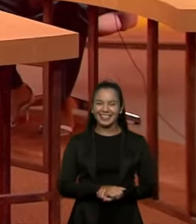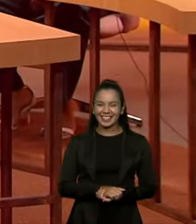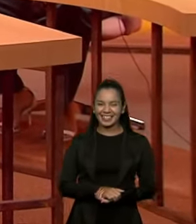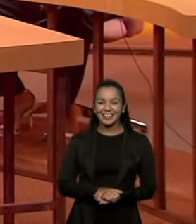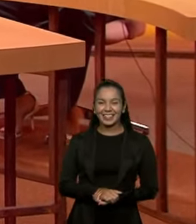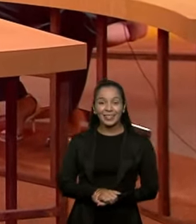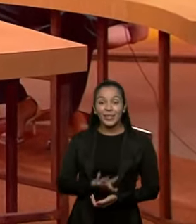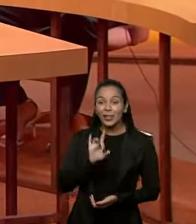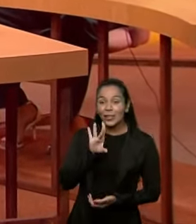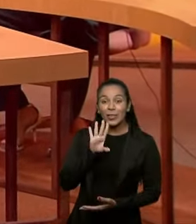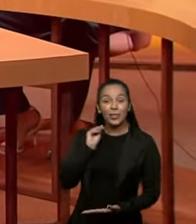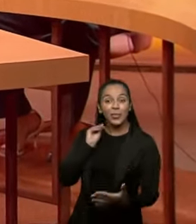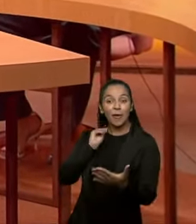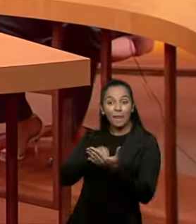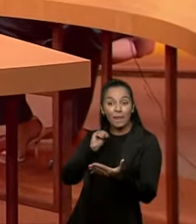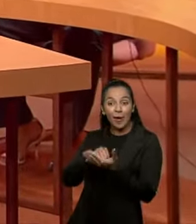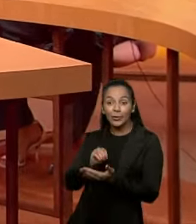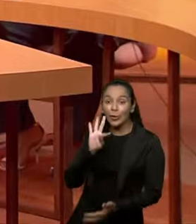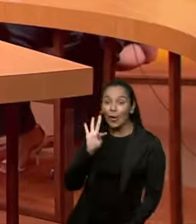Sapadinho, só faltou o tacacá.